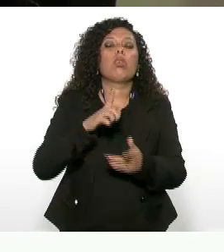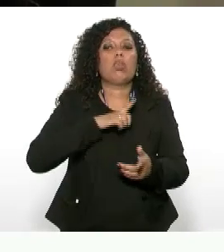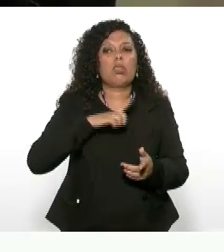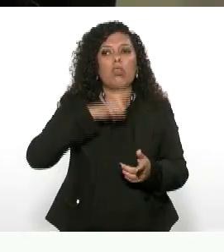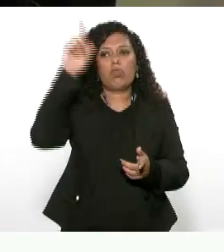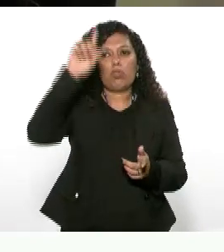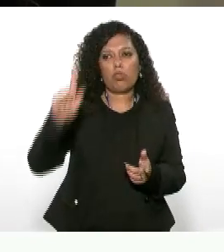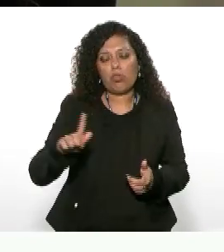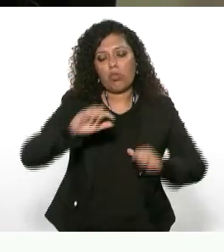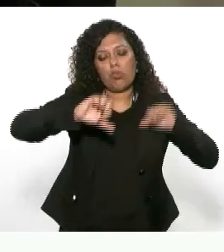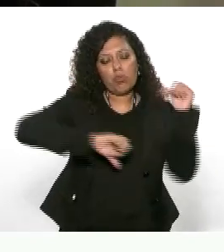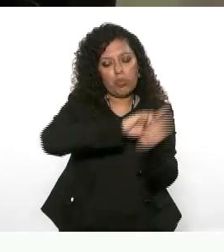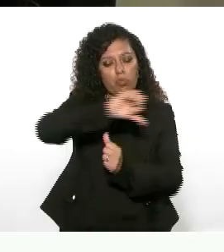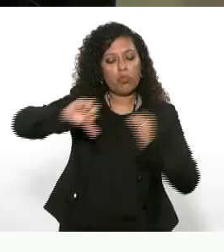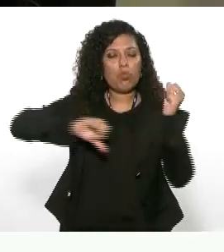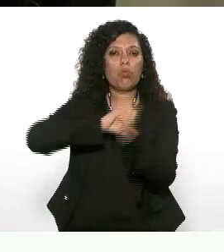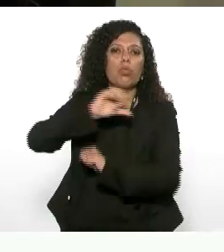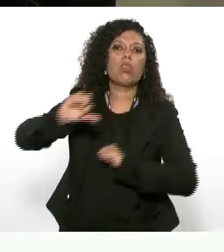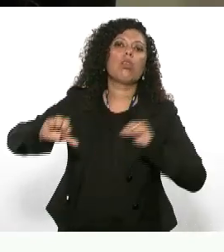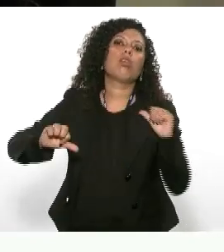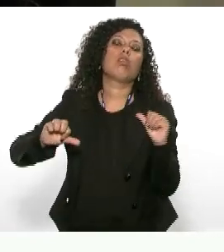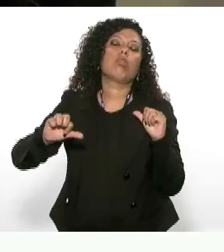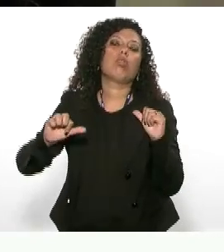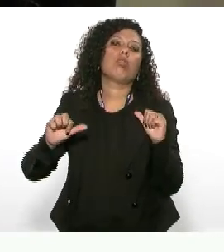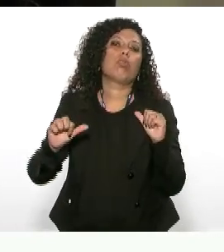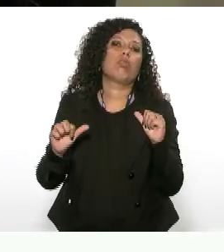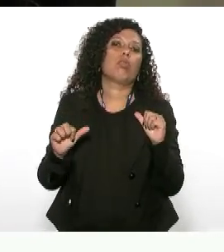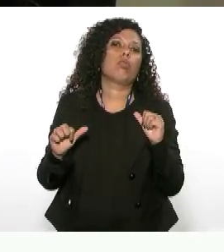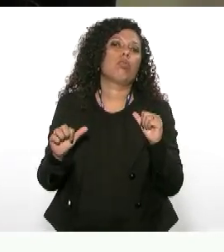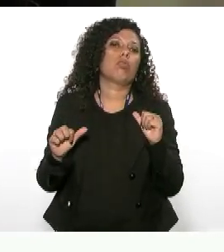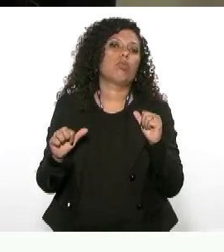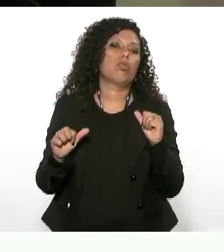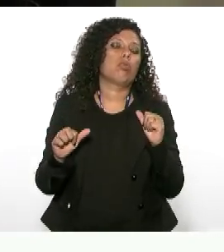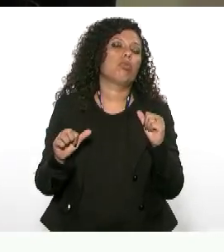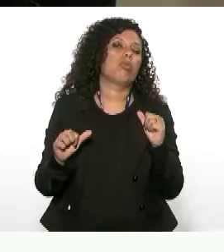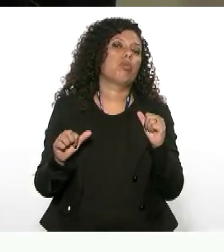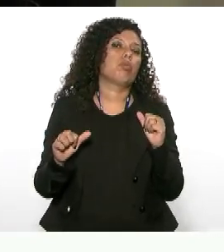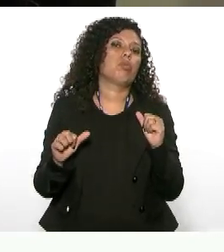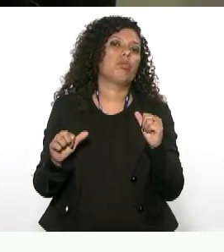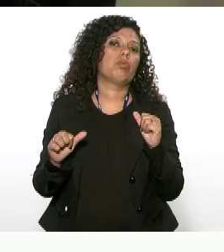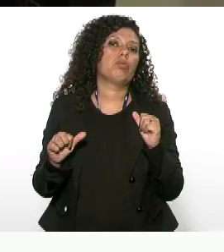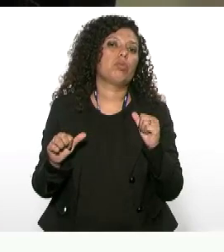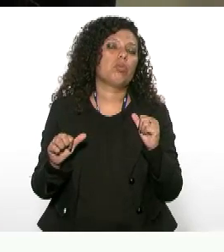gestores, e isso talvez tenha acarretado um pouco